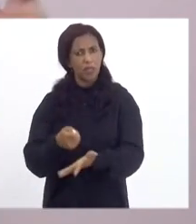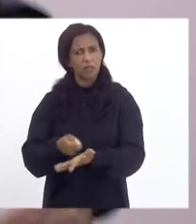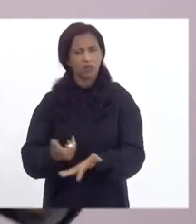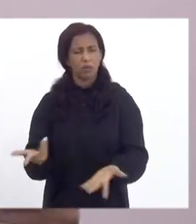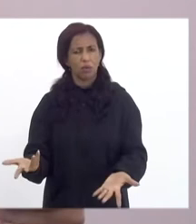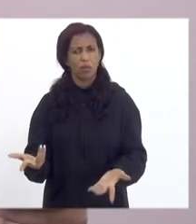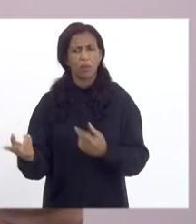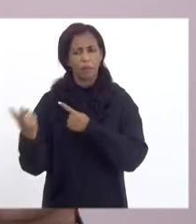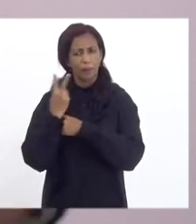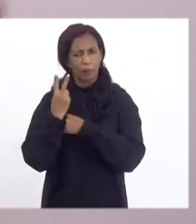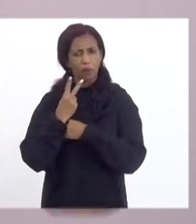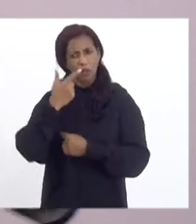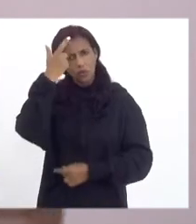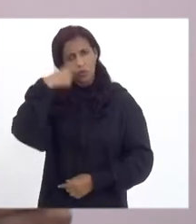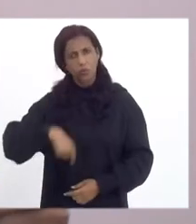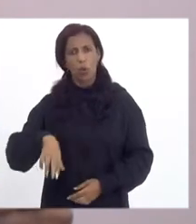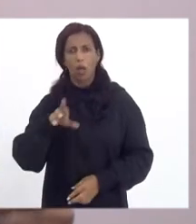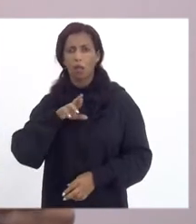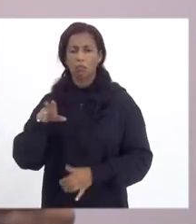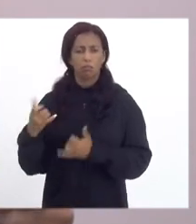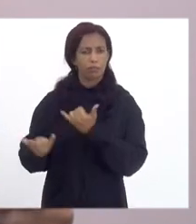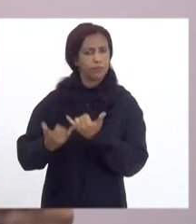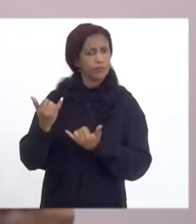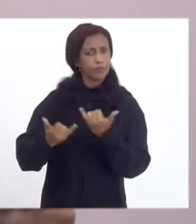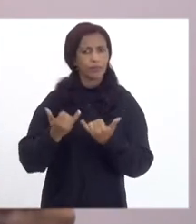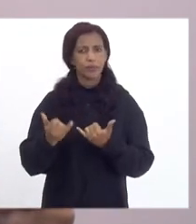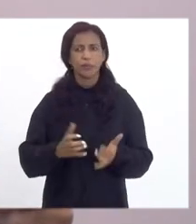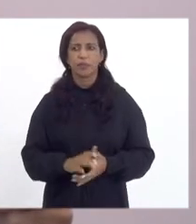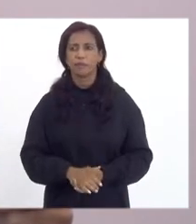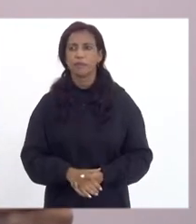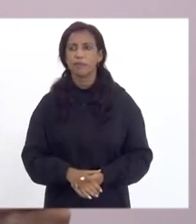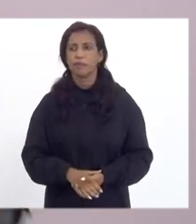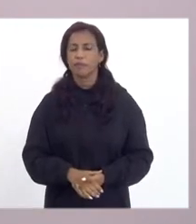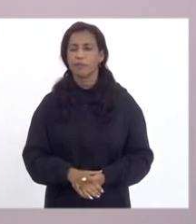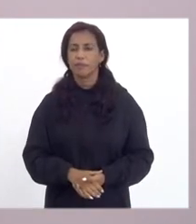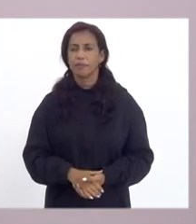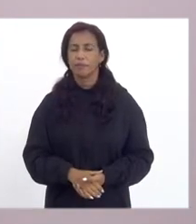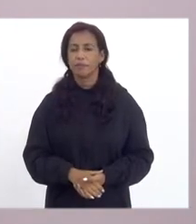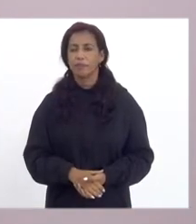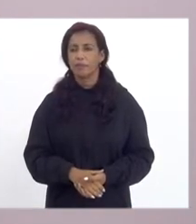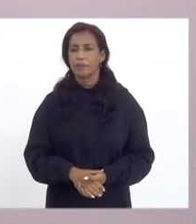vacina protege a população, não é brincadeira. Não, não, né?